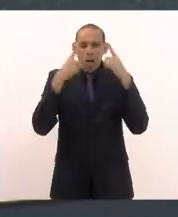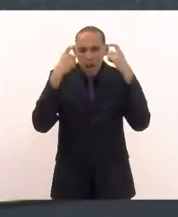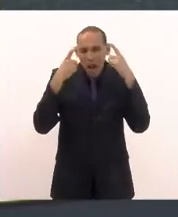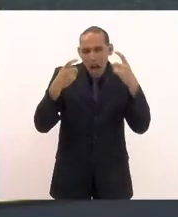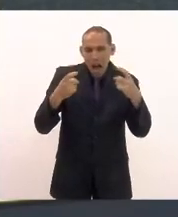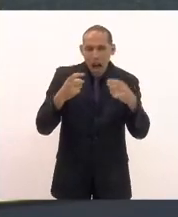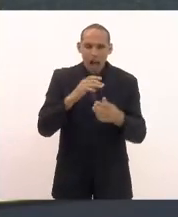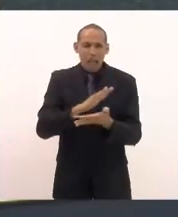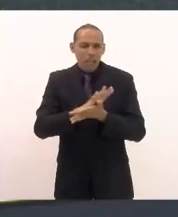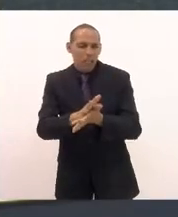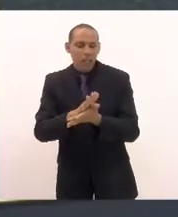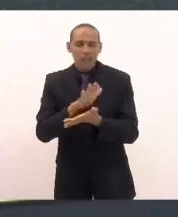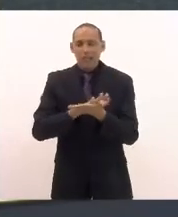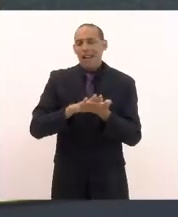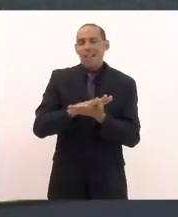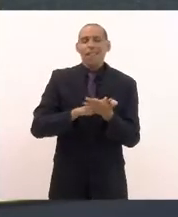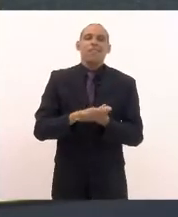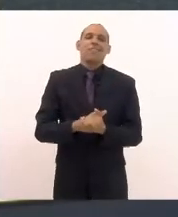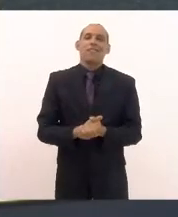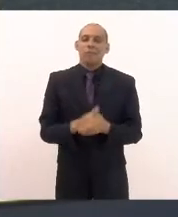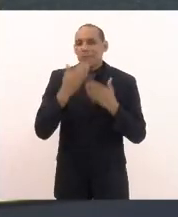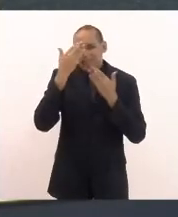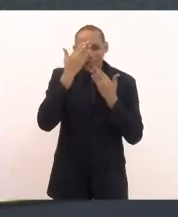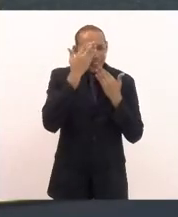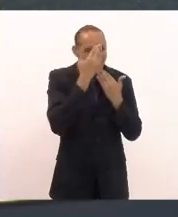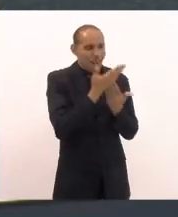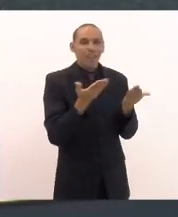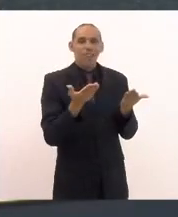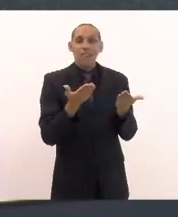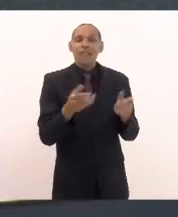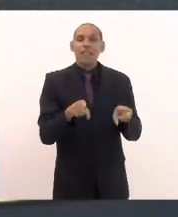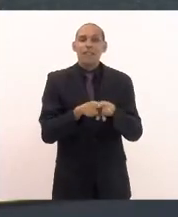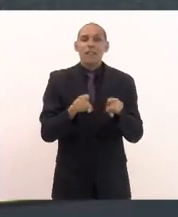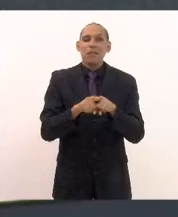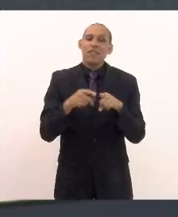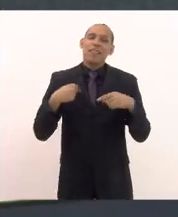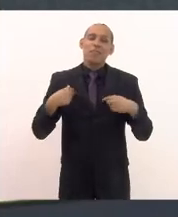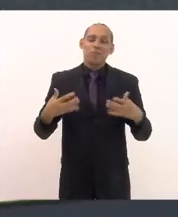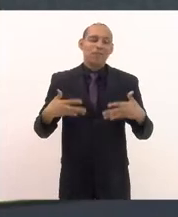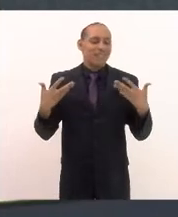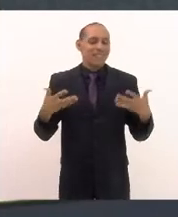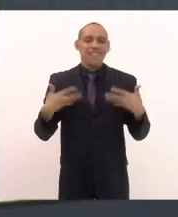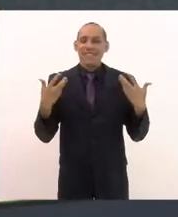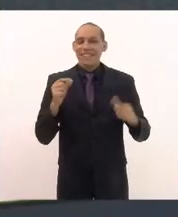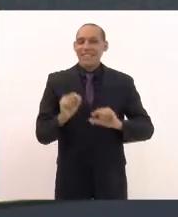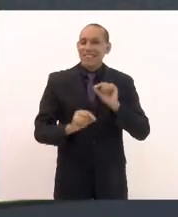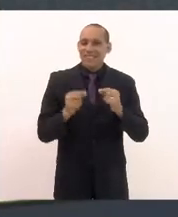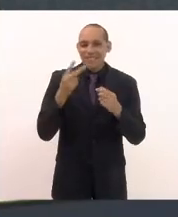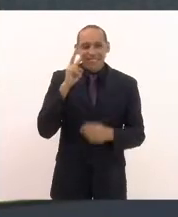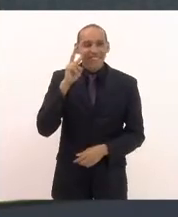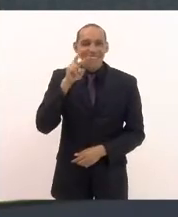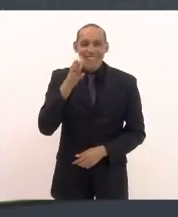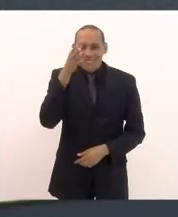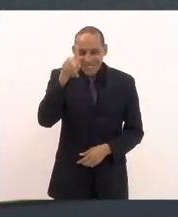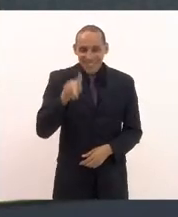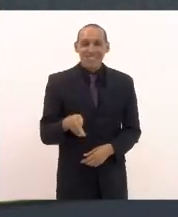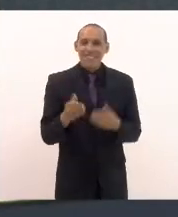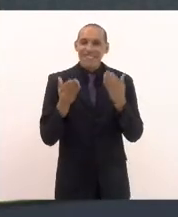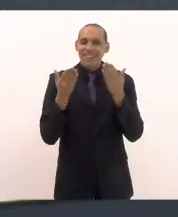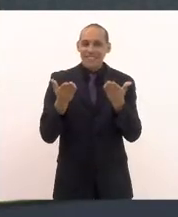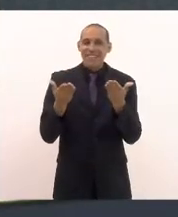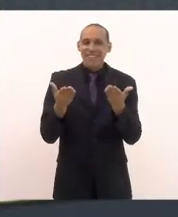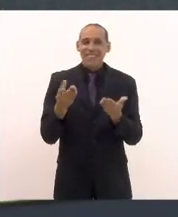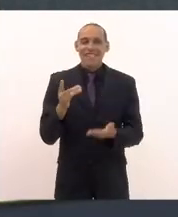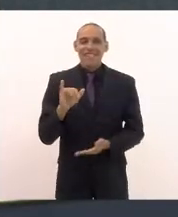preconceito. Então, muitíssimo obrigada, e mais uma vez registro aqui a alegria de Oliveira presidindo a sessão hoje, do dia